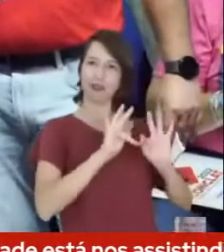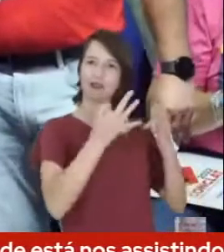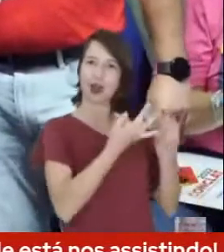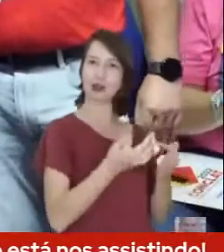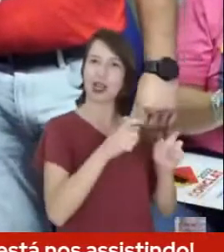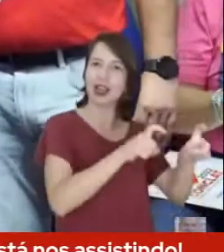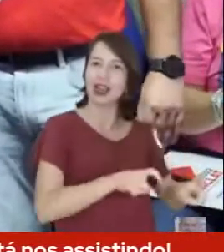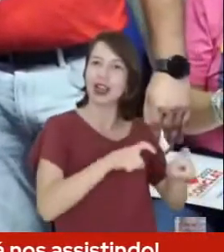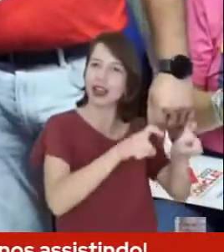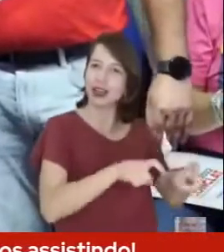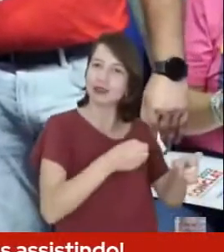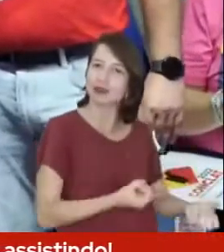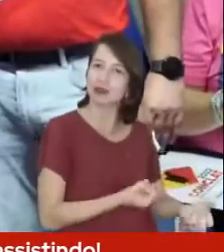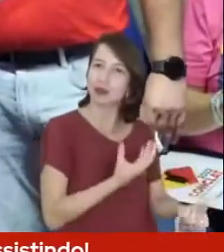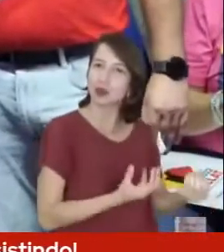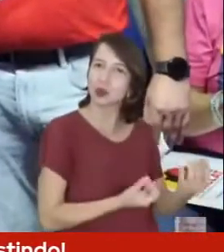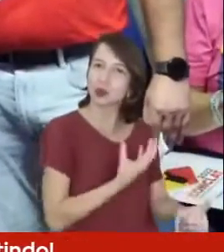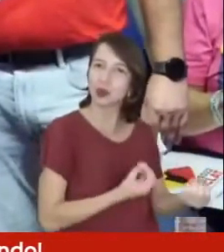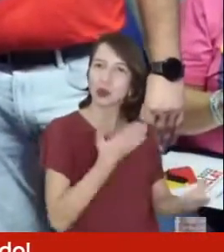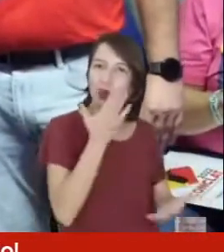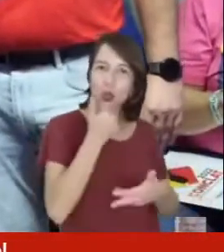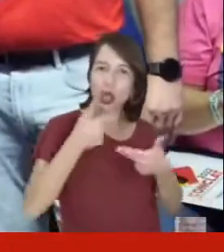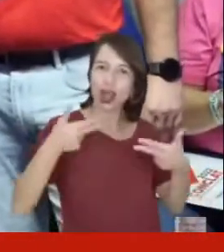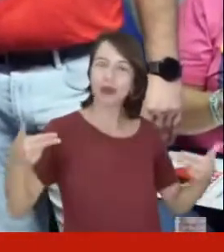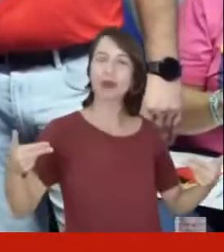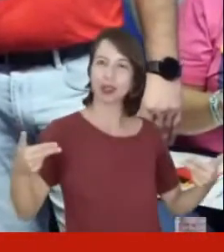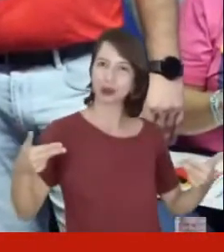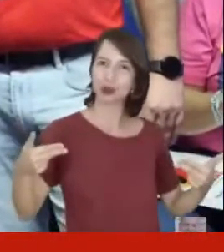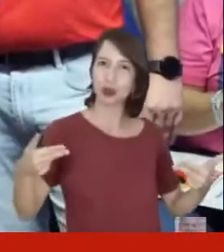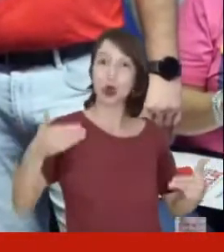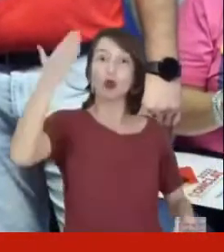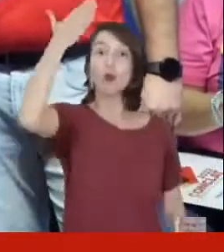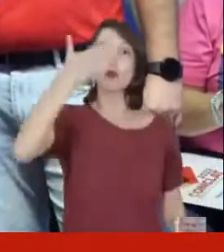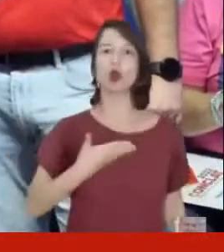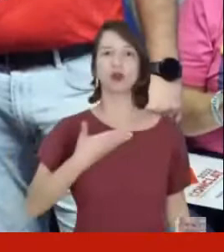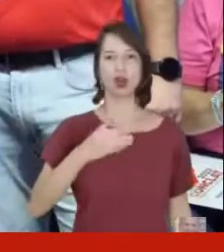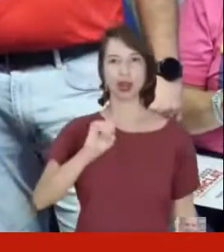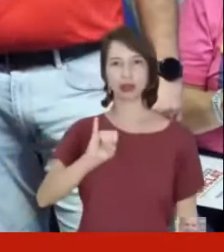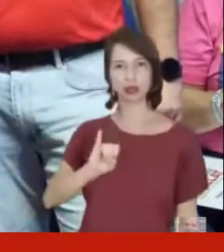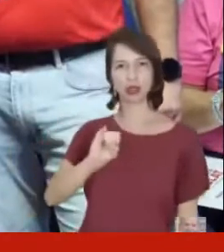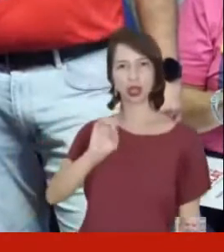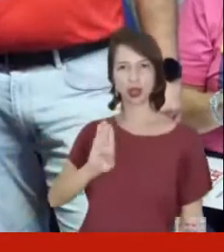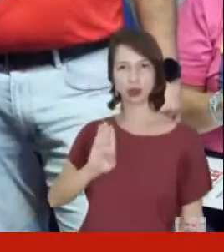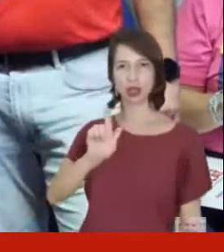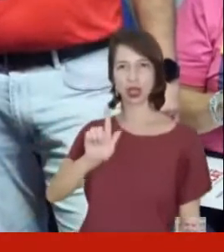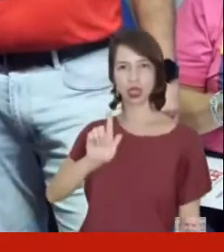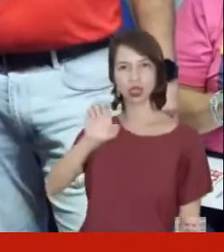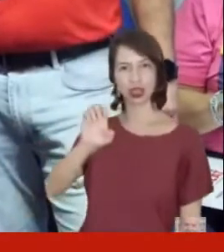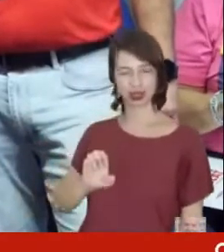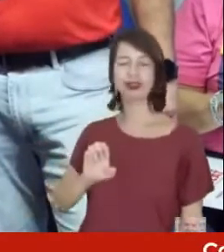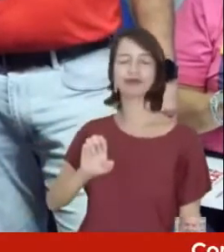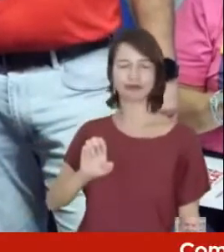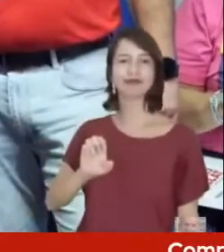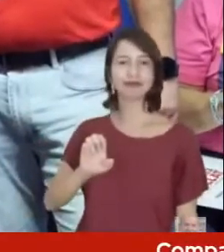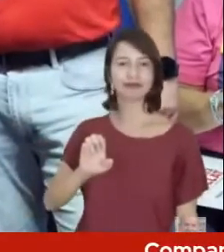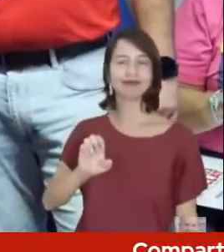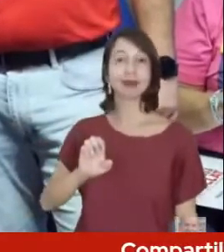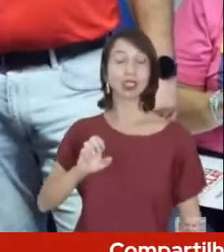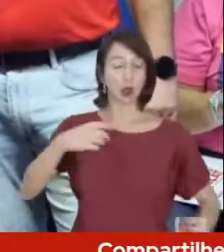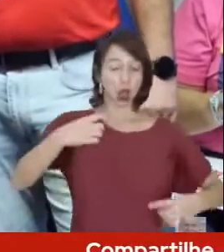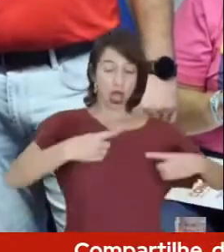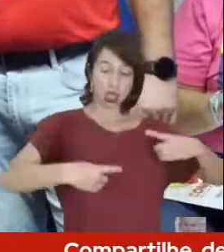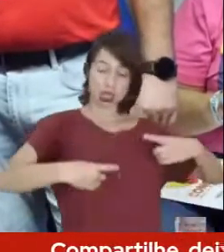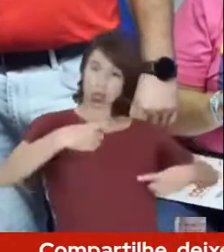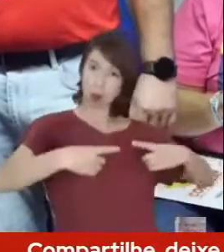Mas a produção, mas os desmontos da política pública vem dificultando a vida dos agricultores familiares,